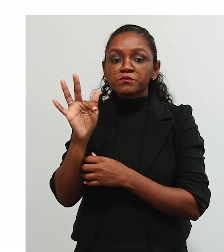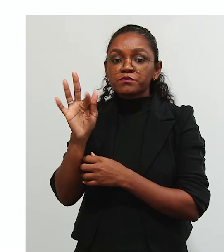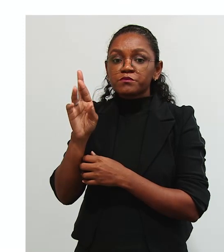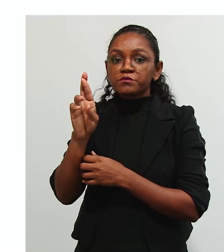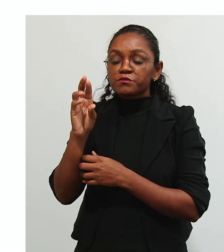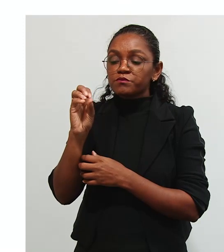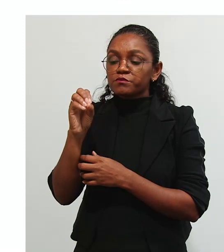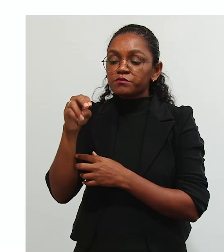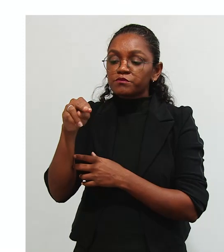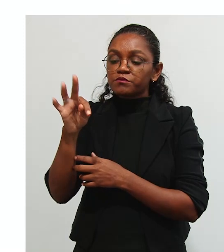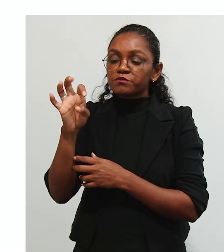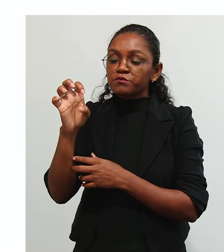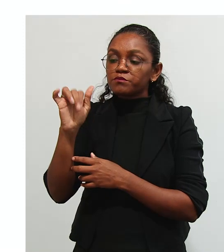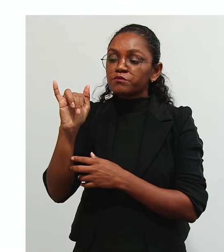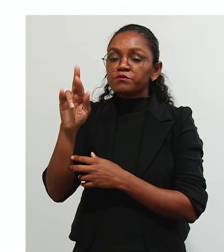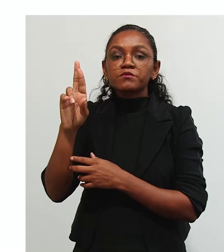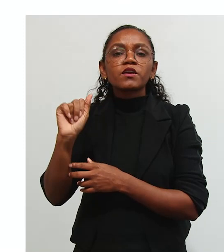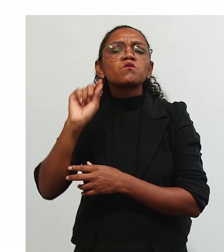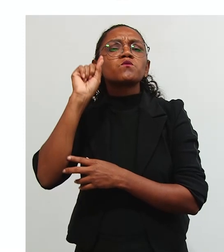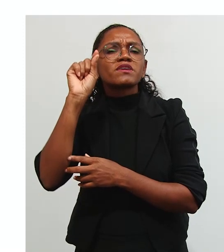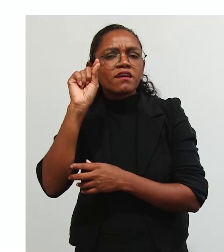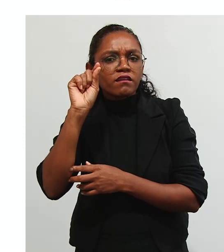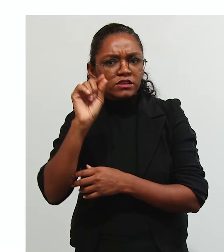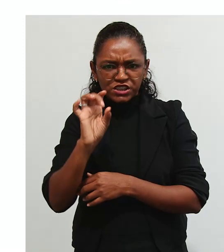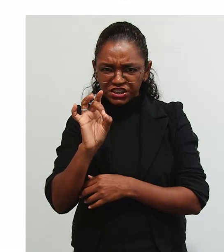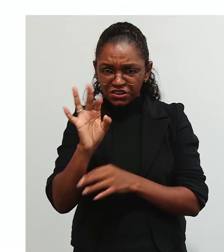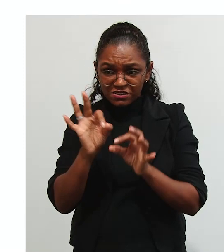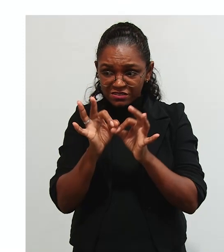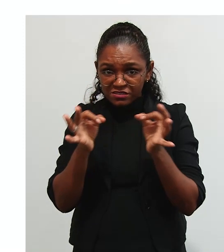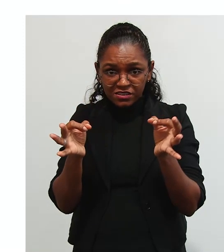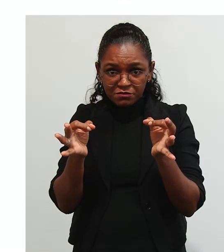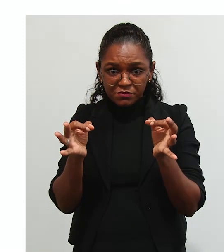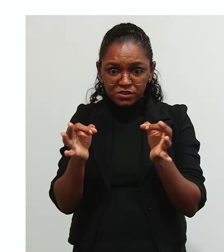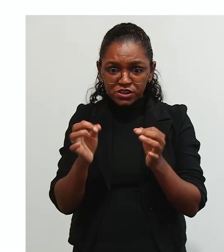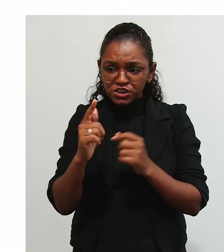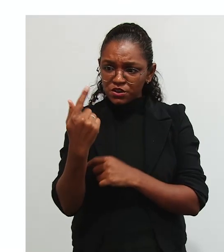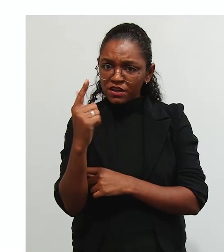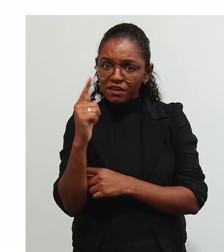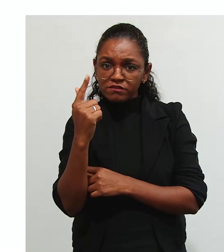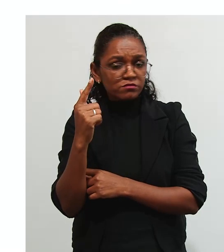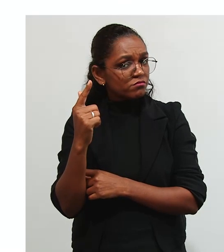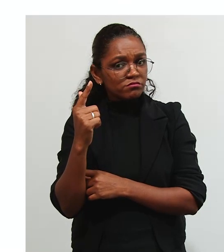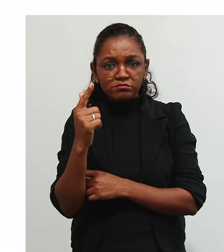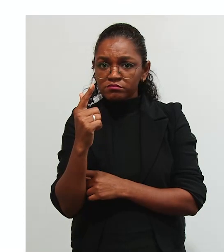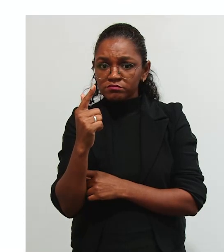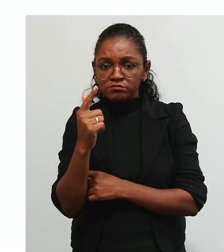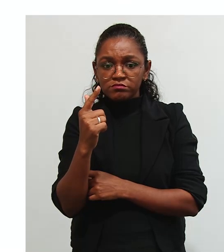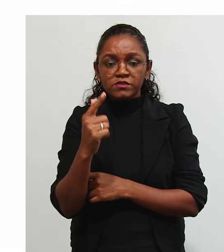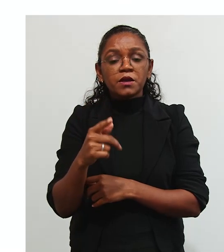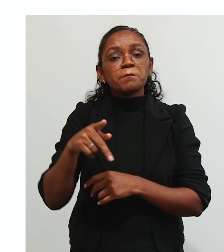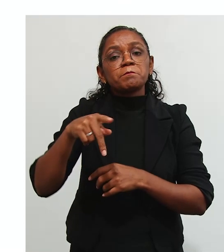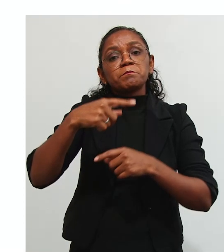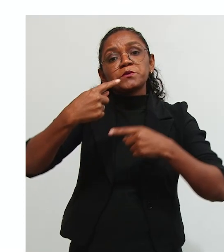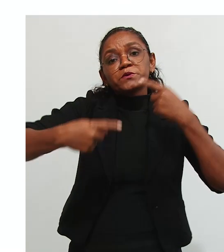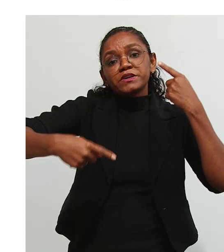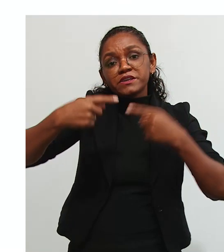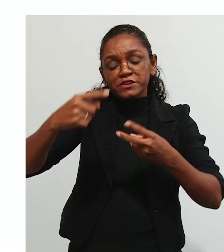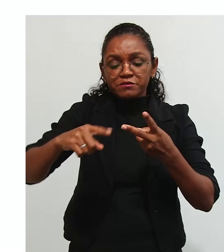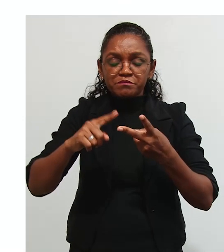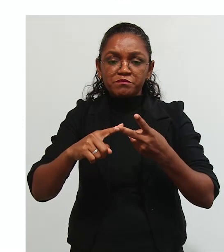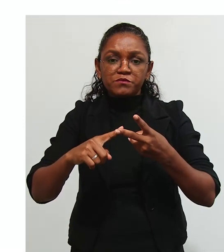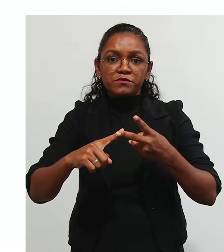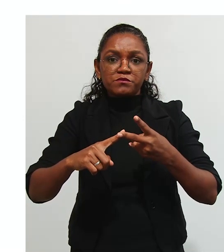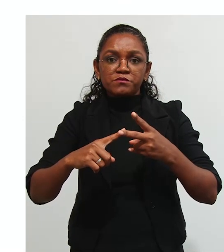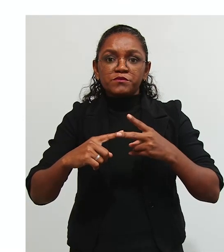vai discutir fronteira, o que é uma fronteira, você não aprende apenas a fronteira geográfica, mas você aprende a fronteira